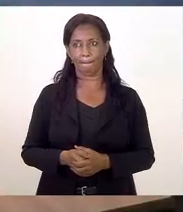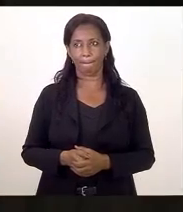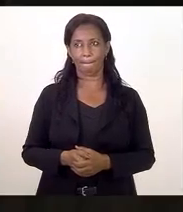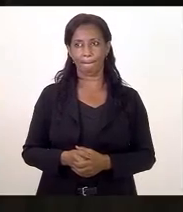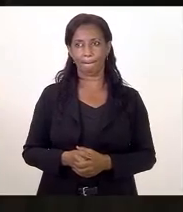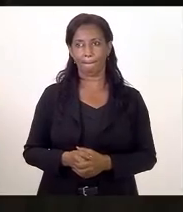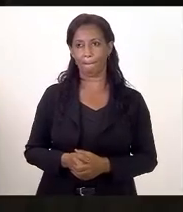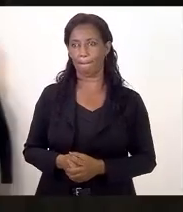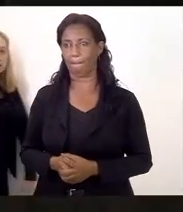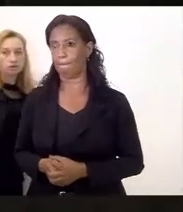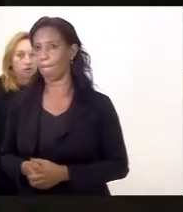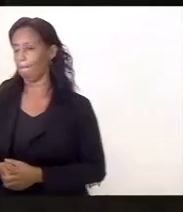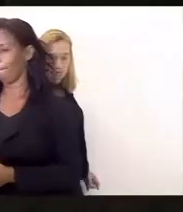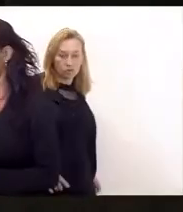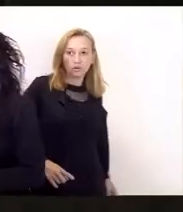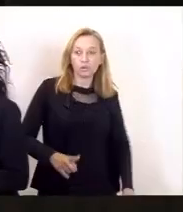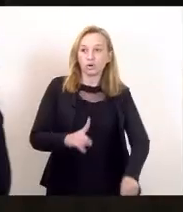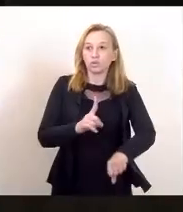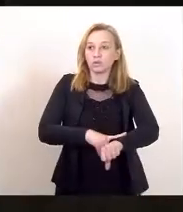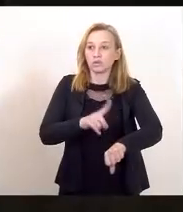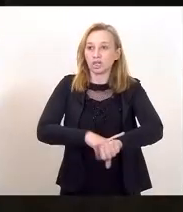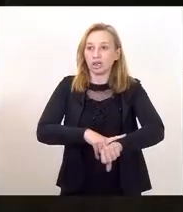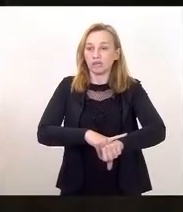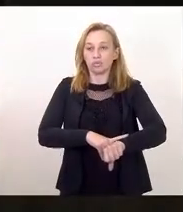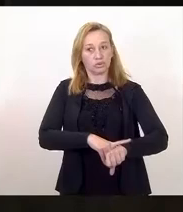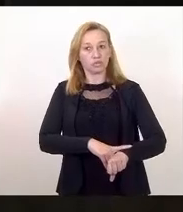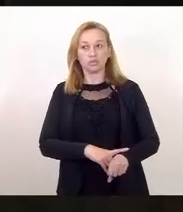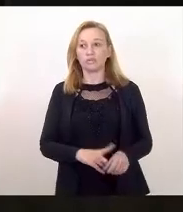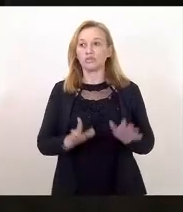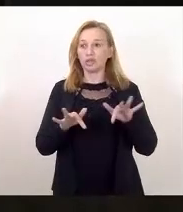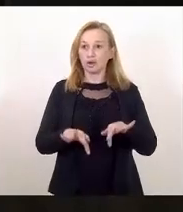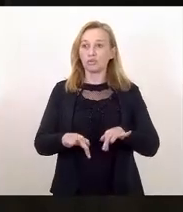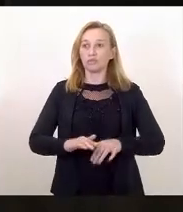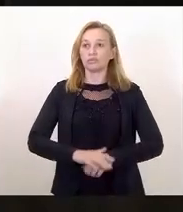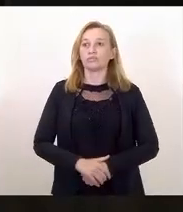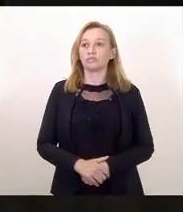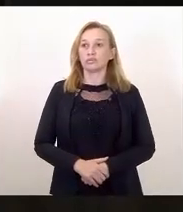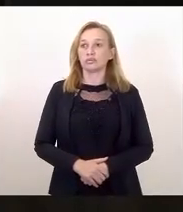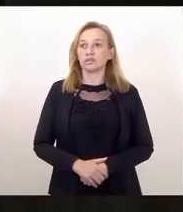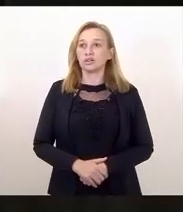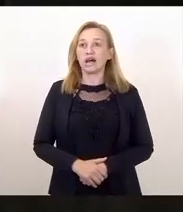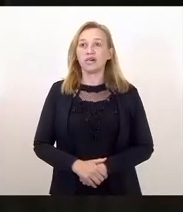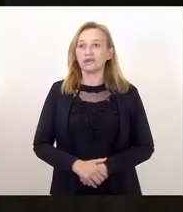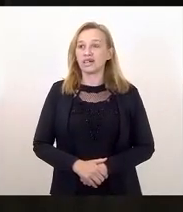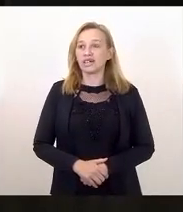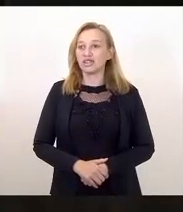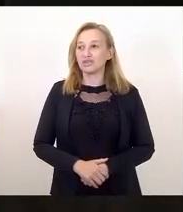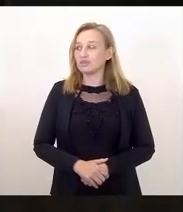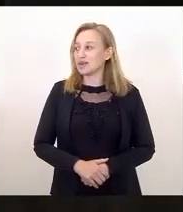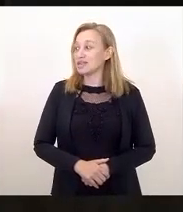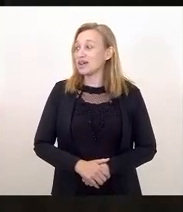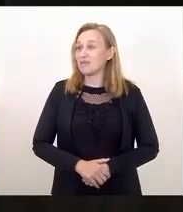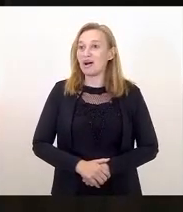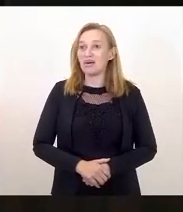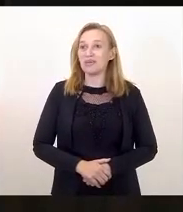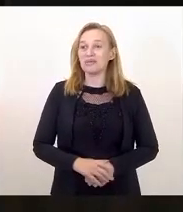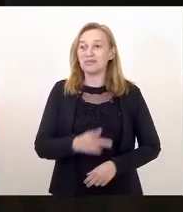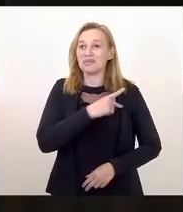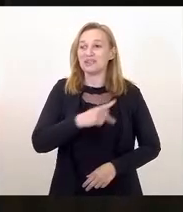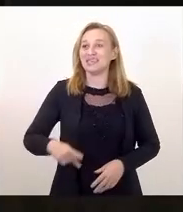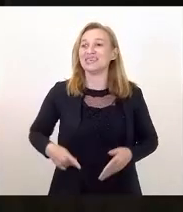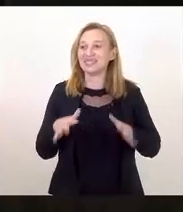Esgotado o tempo regimental do expediente final, a presidência declara